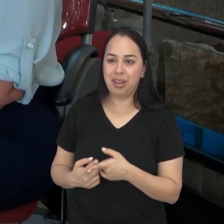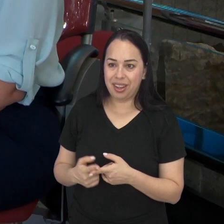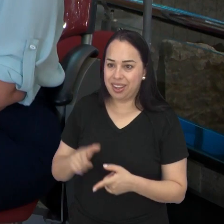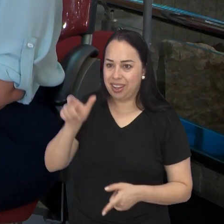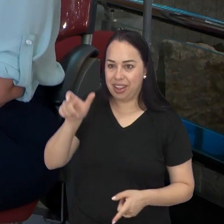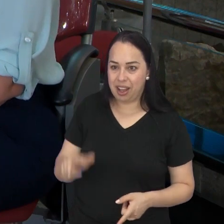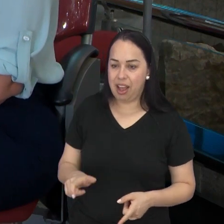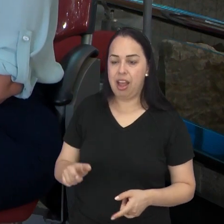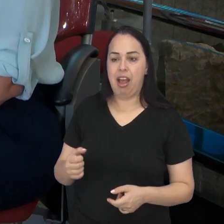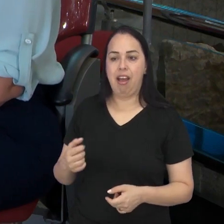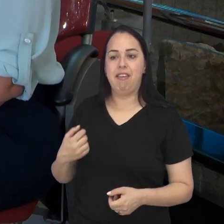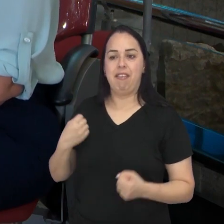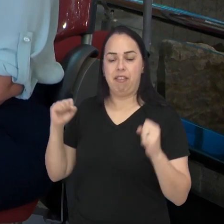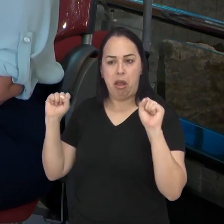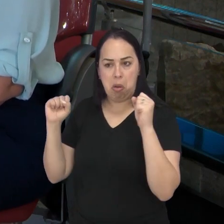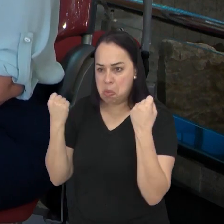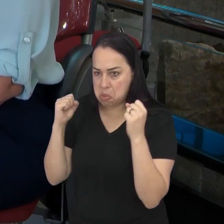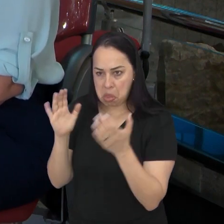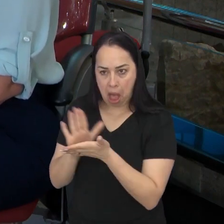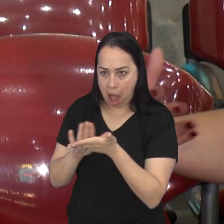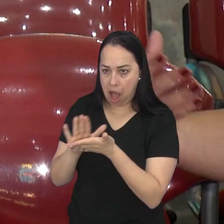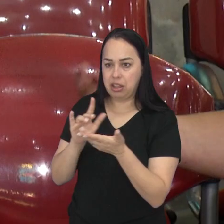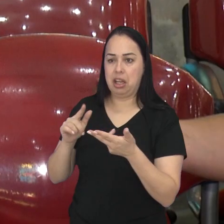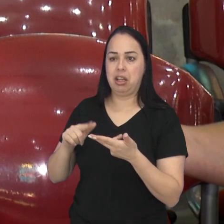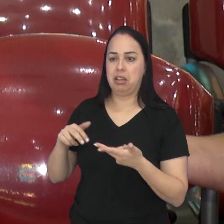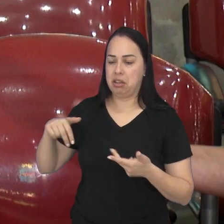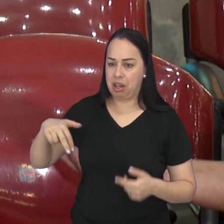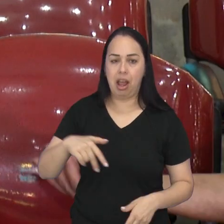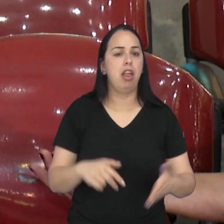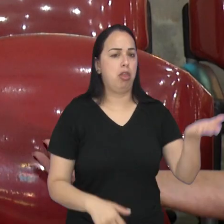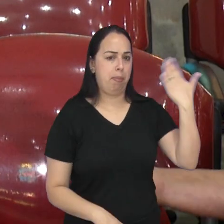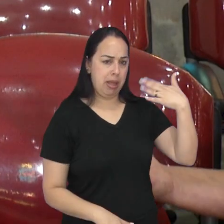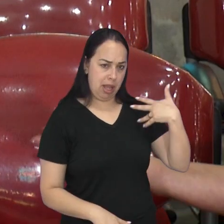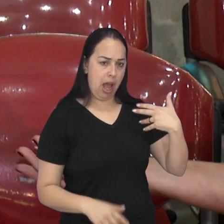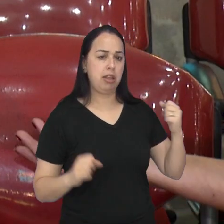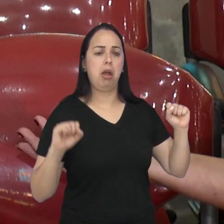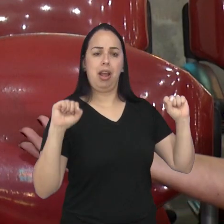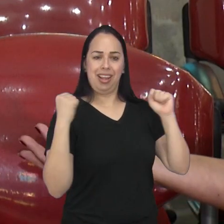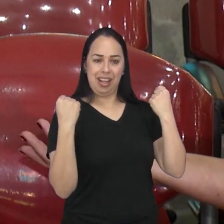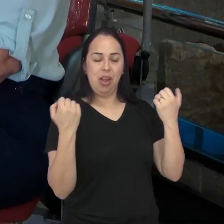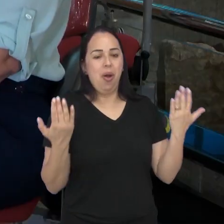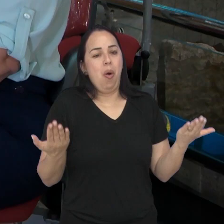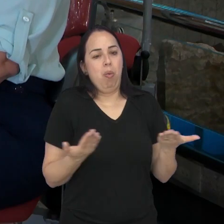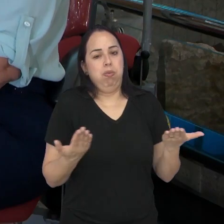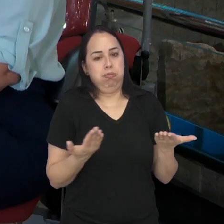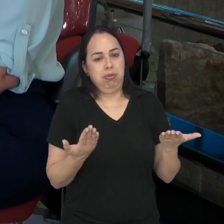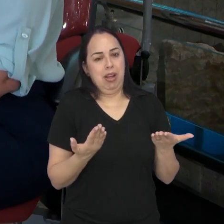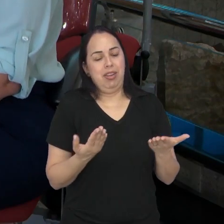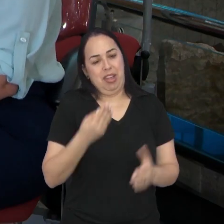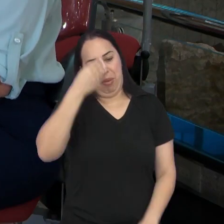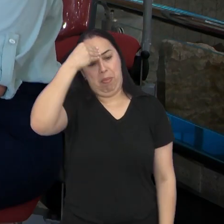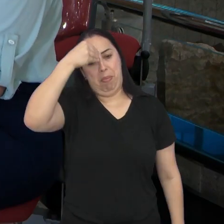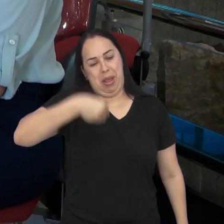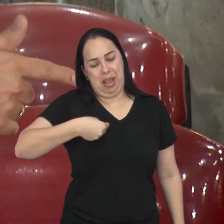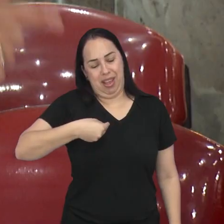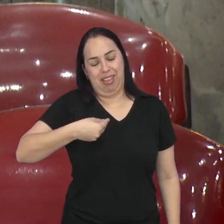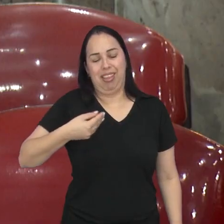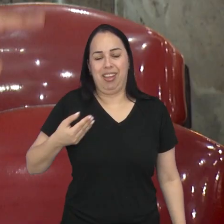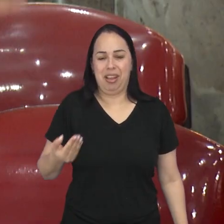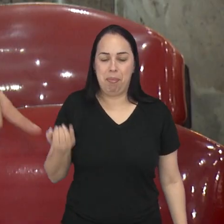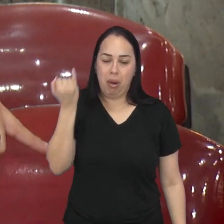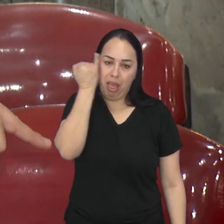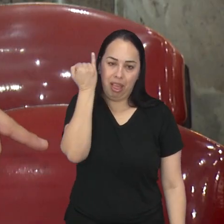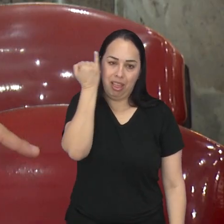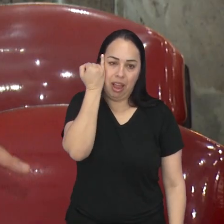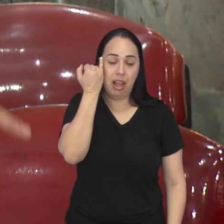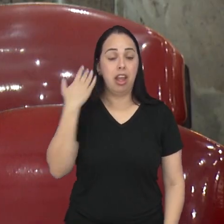deve ter uma vida regrada de praticar esporte, caminhada. Já tive muito. Hoje eu tô meio preguiçoso. Eu fui